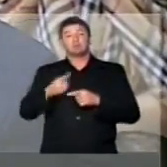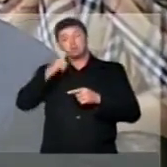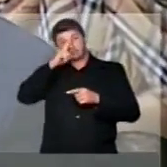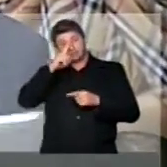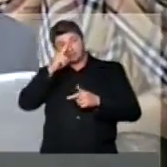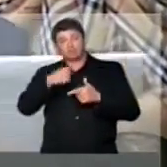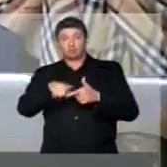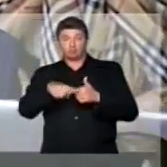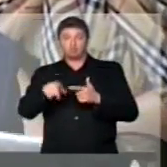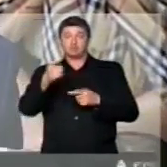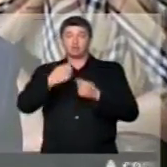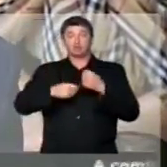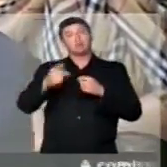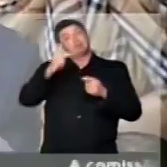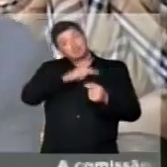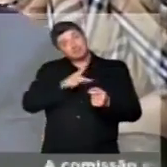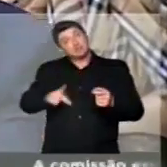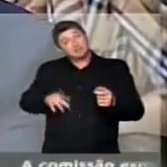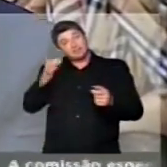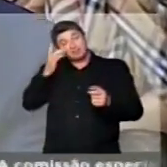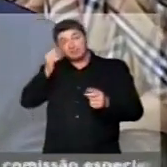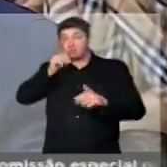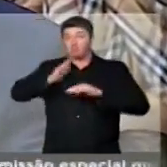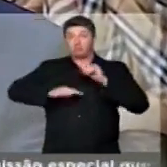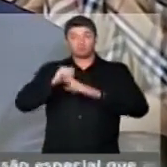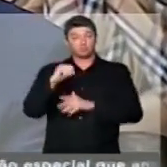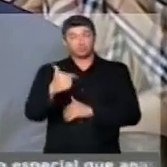crise econômica que a presidente Dilma,